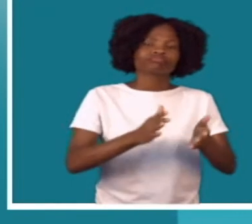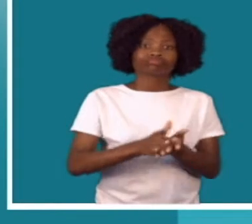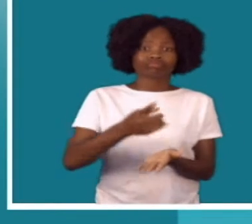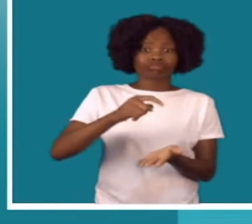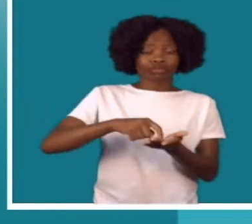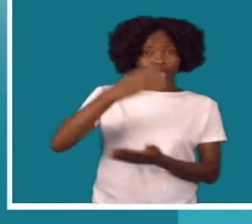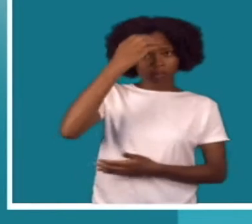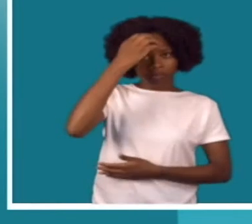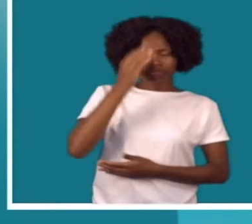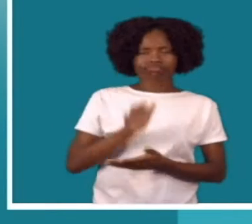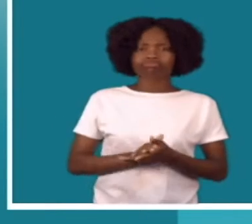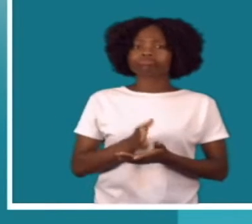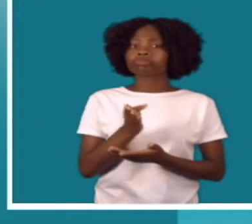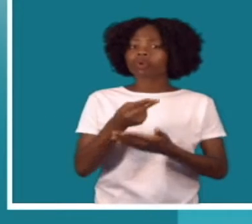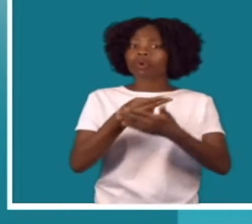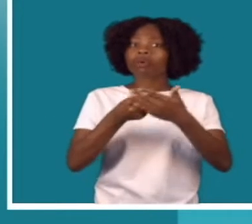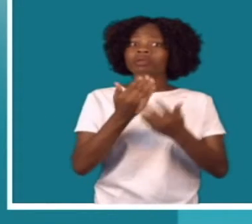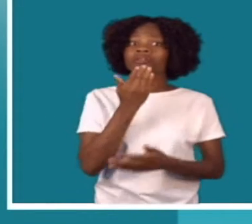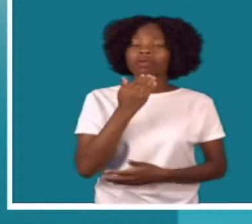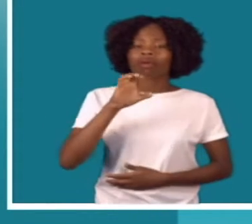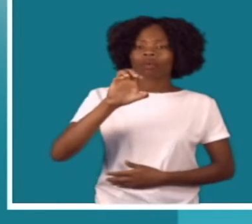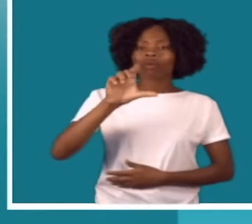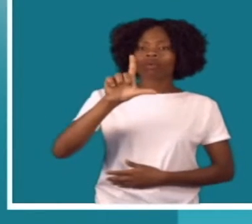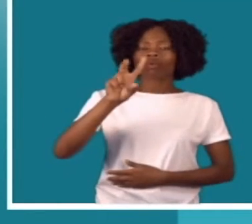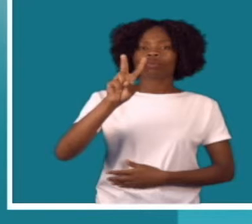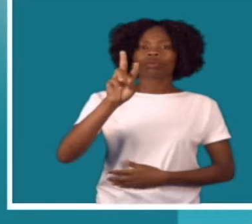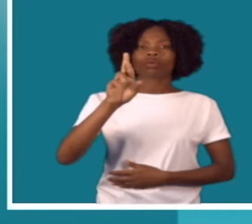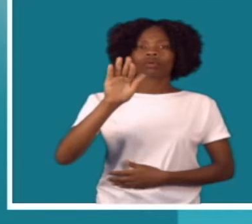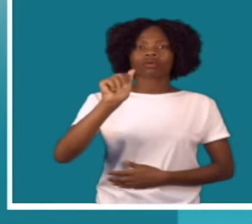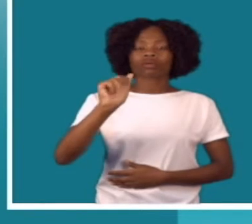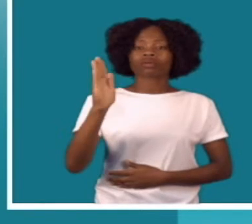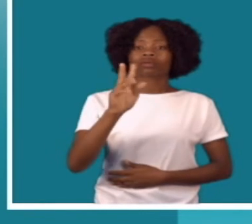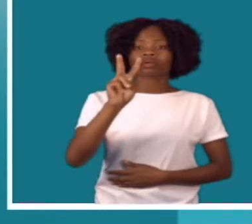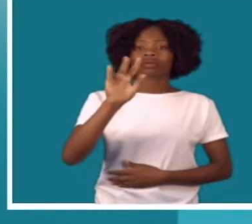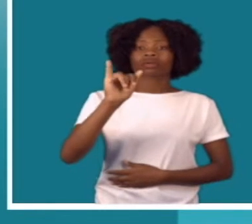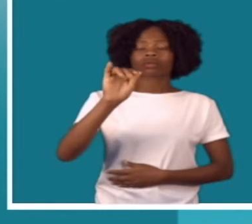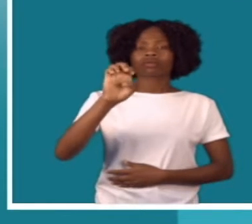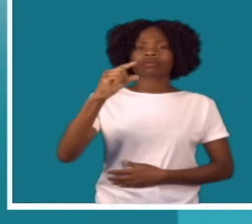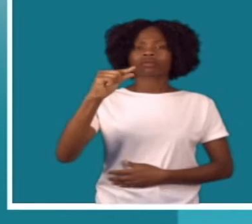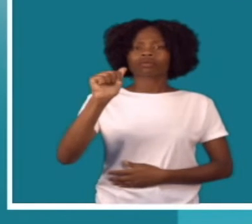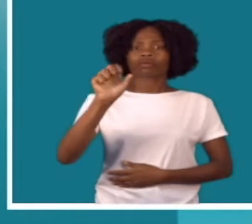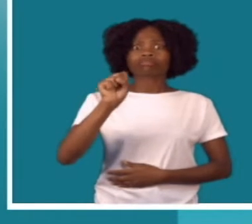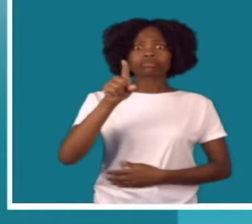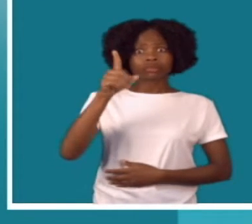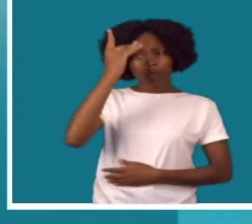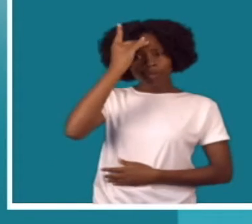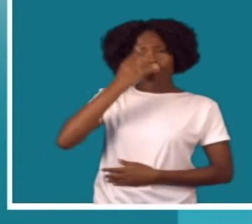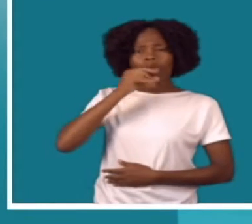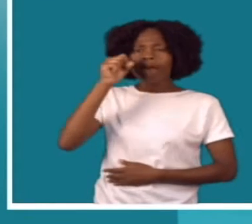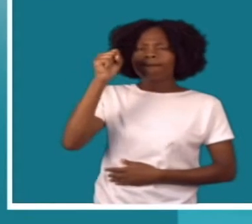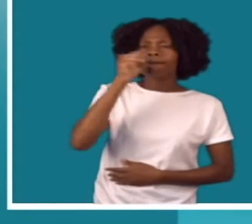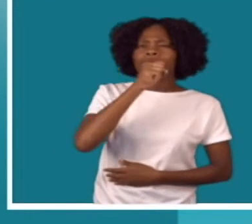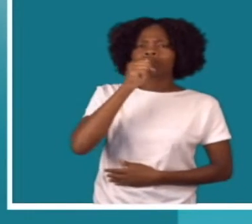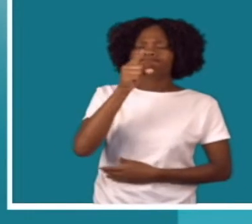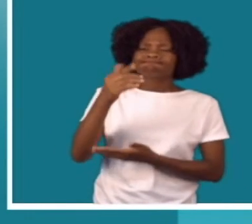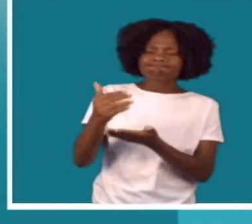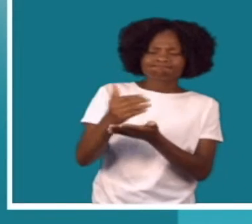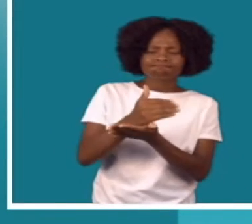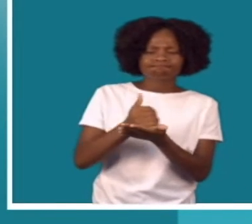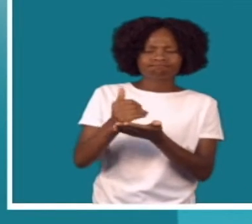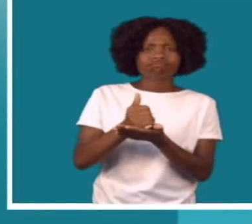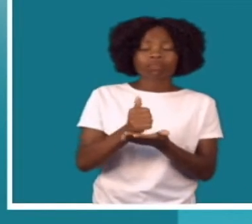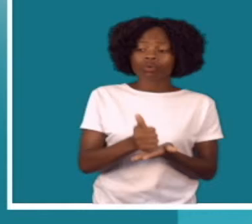na província e cidade de Maputo. E os resultados foram imediatos. Elvira Viegas prontificou-se a